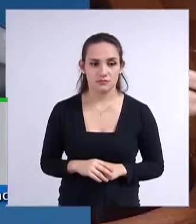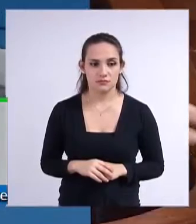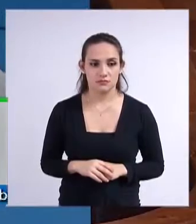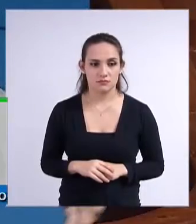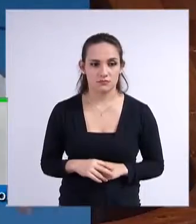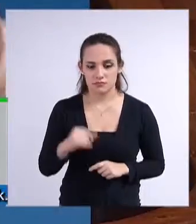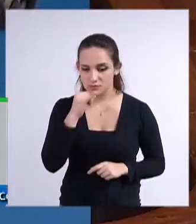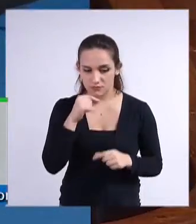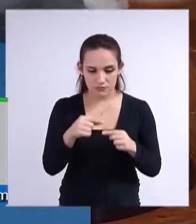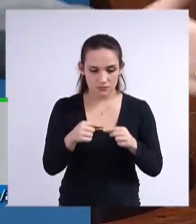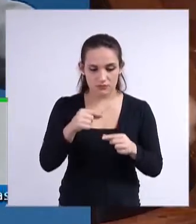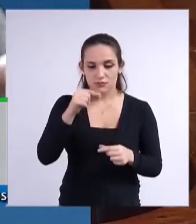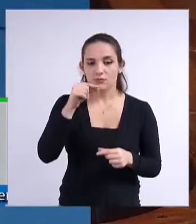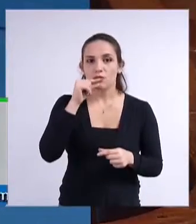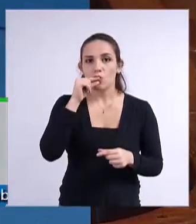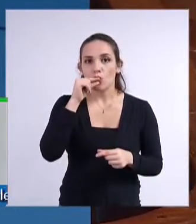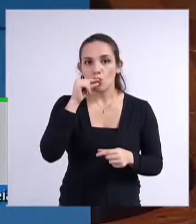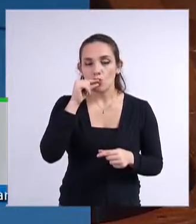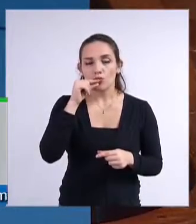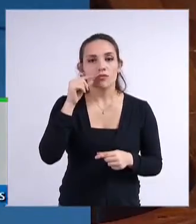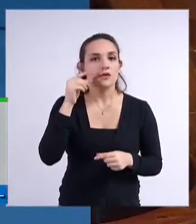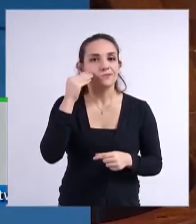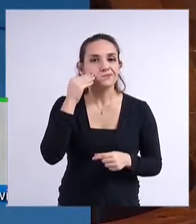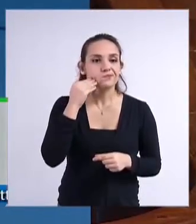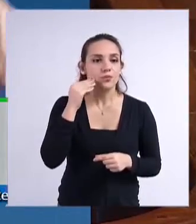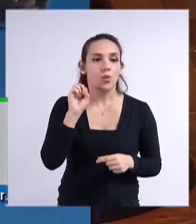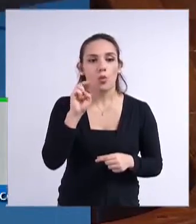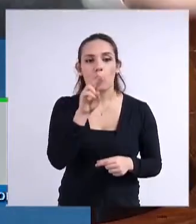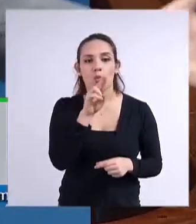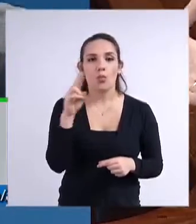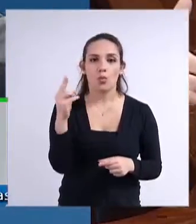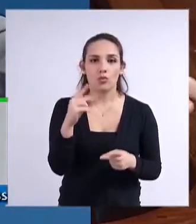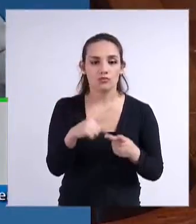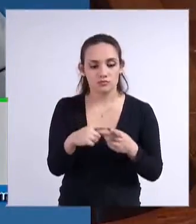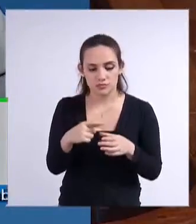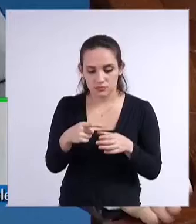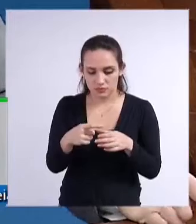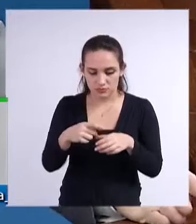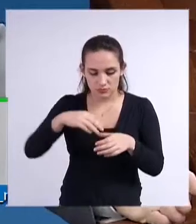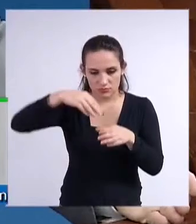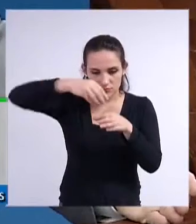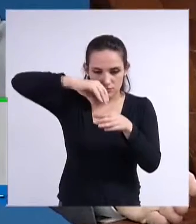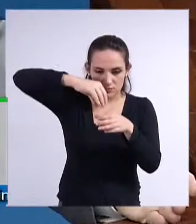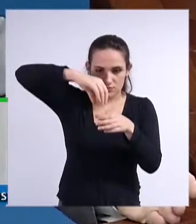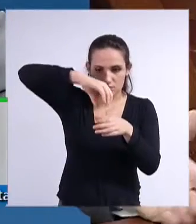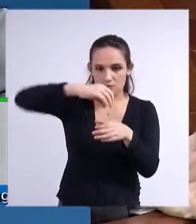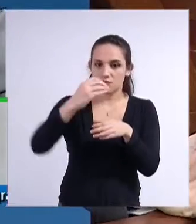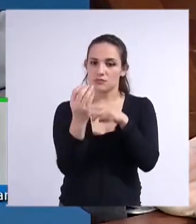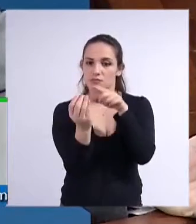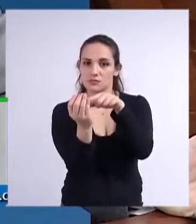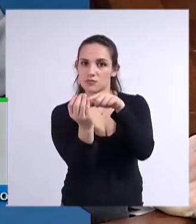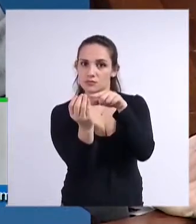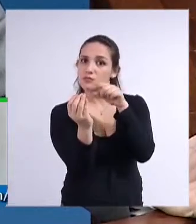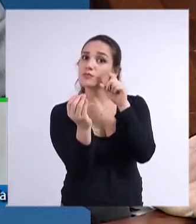canudinho plástico, uma própria tampinha no meio